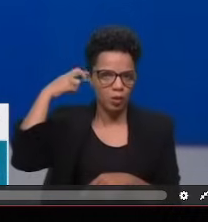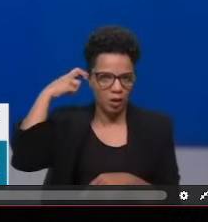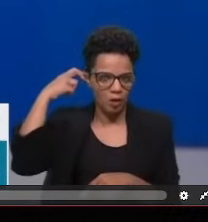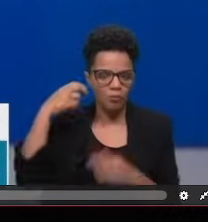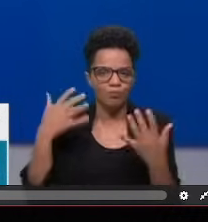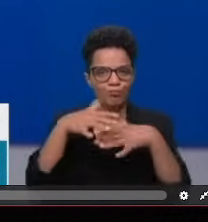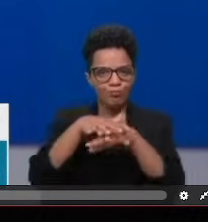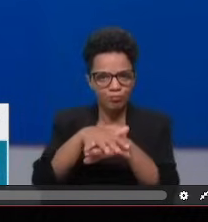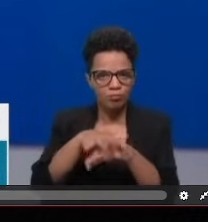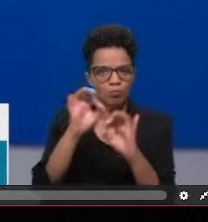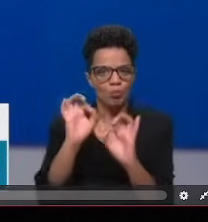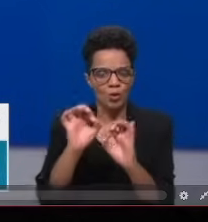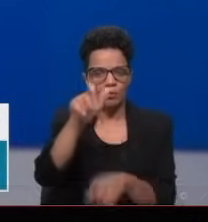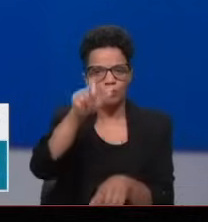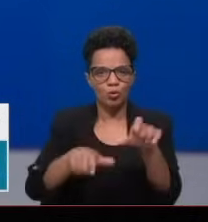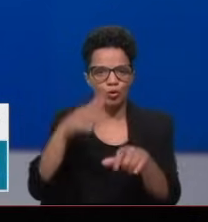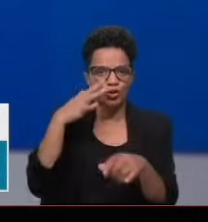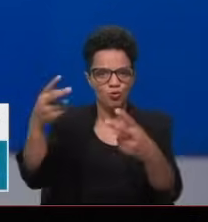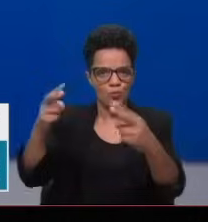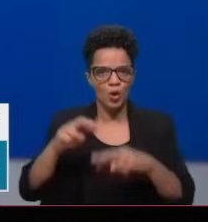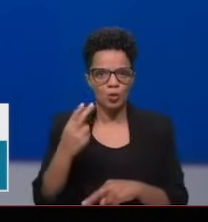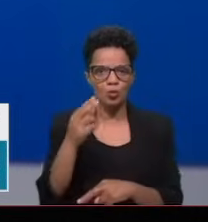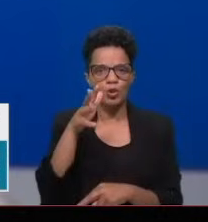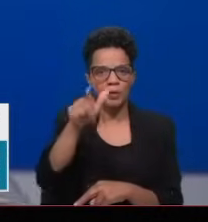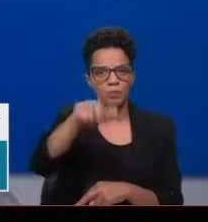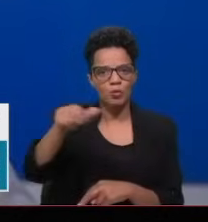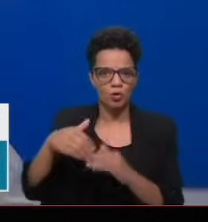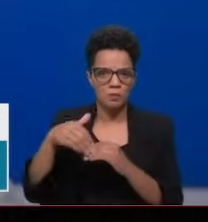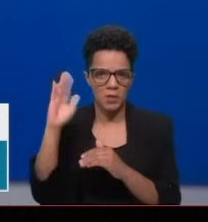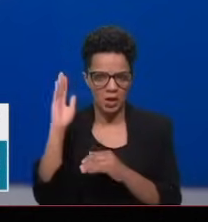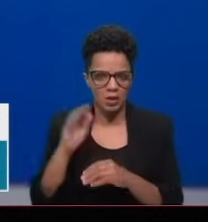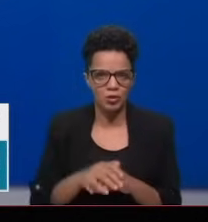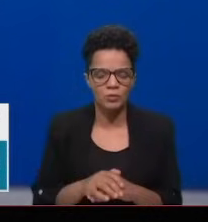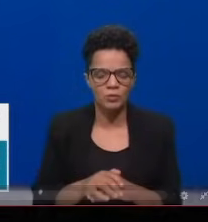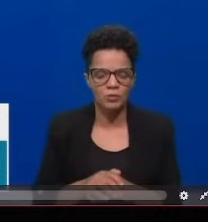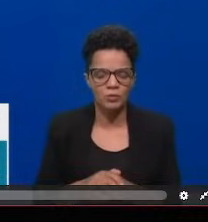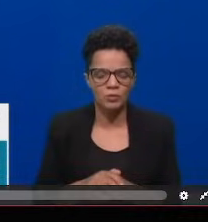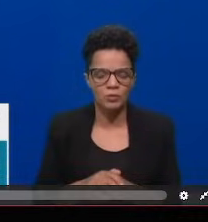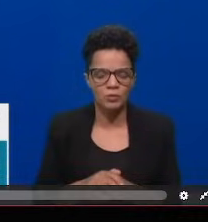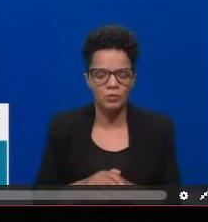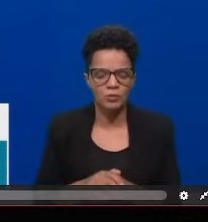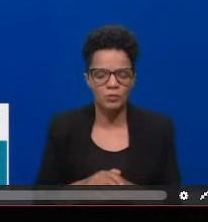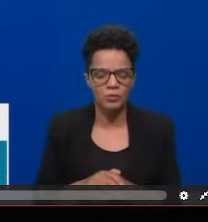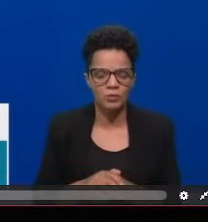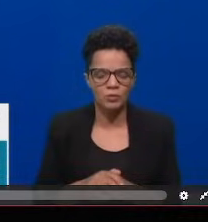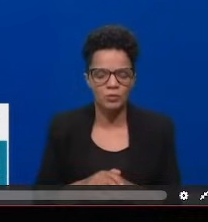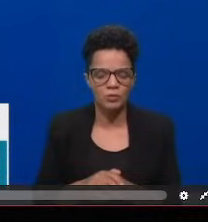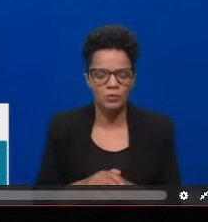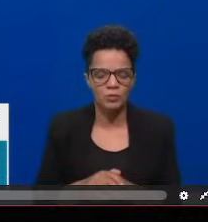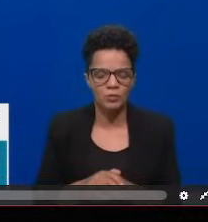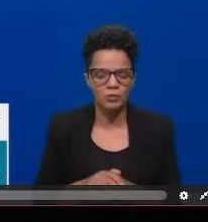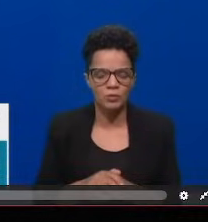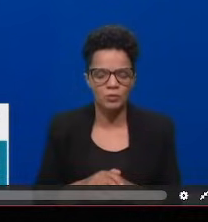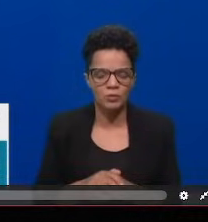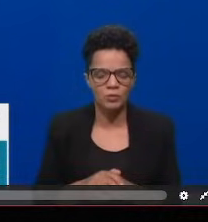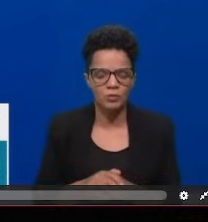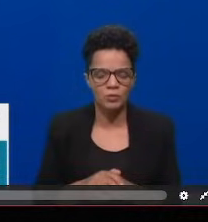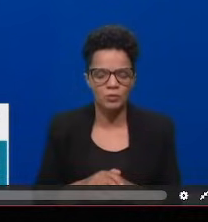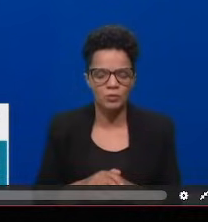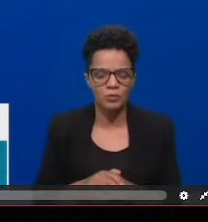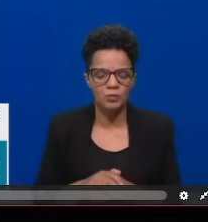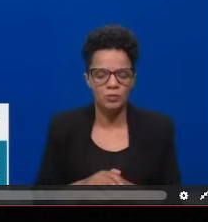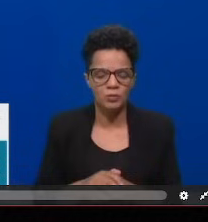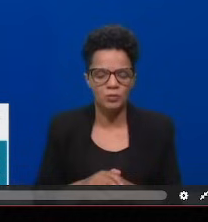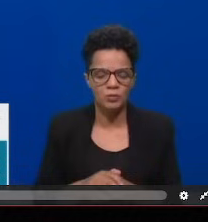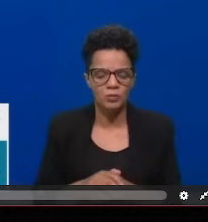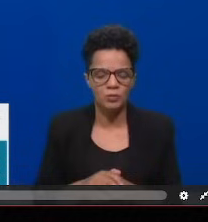integração de de imigrantes mais de 2000 pessoas é certo que numa população de cerca de 30 não o Francisco neste caso nem está a fazer futurologia sabem qual é que é a